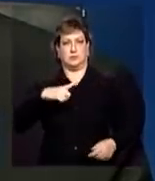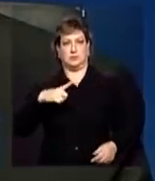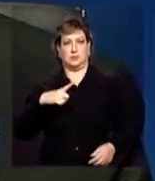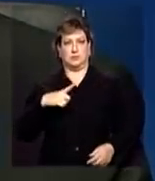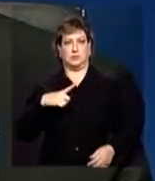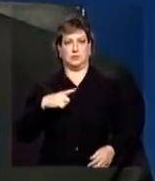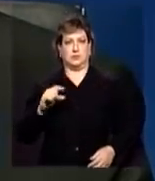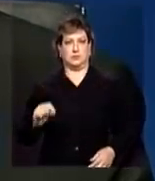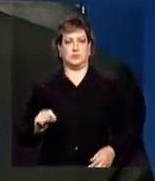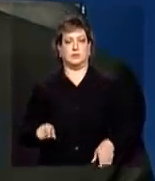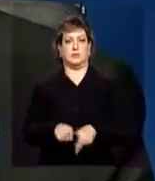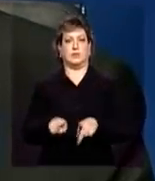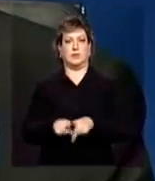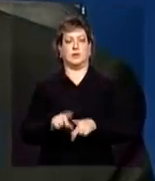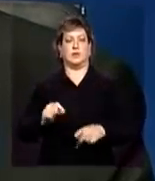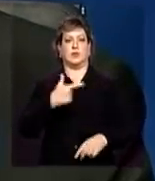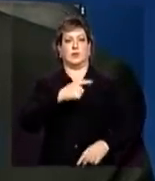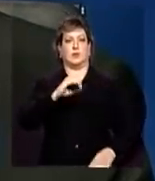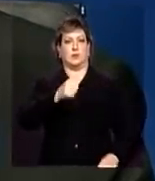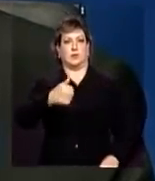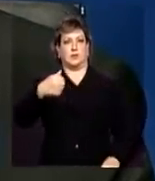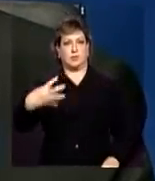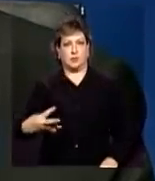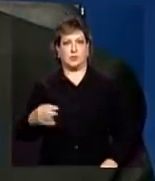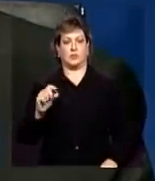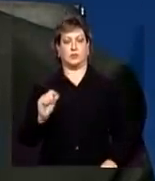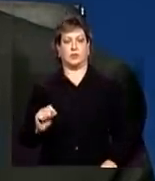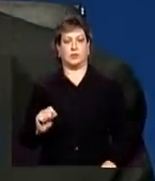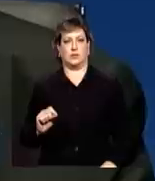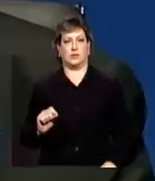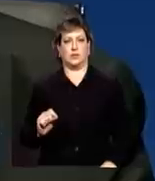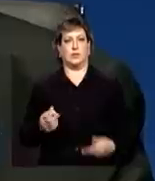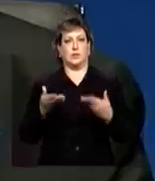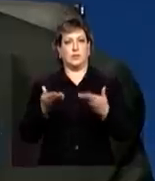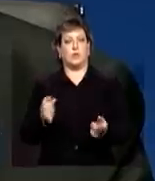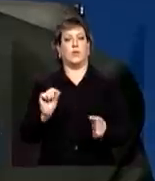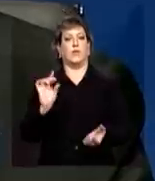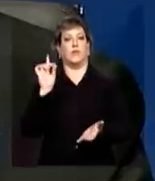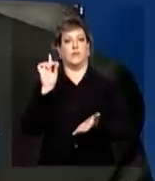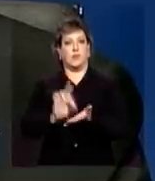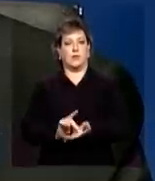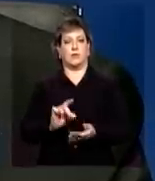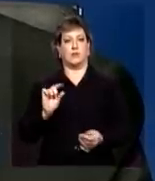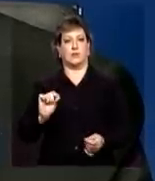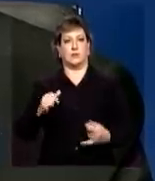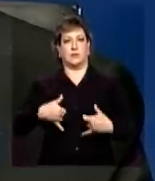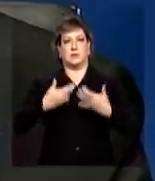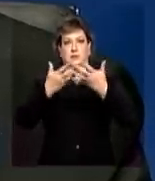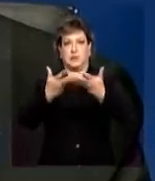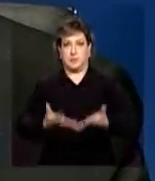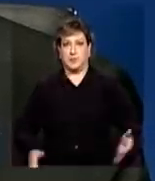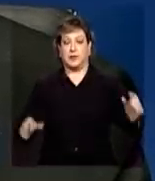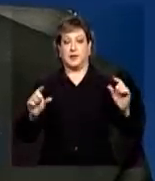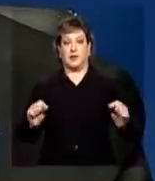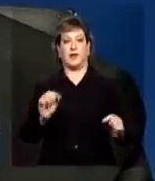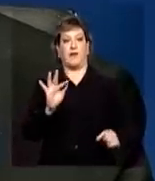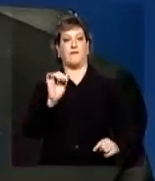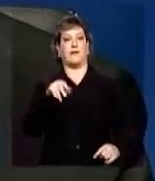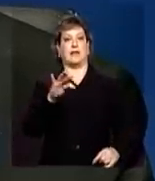em 2014, que seja de fato uma celebração da